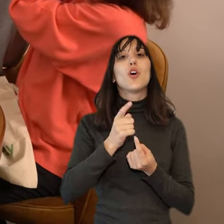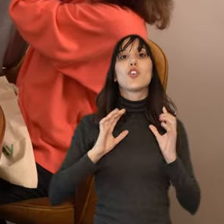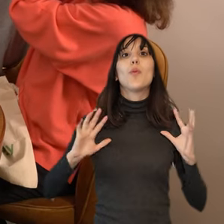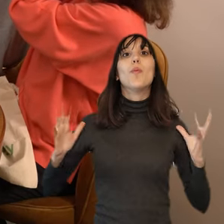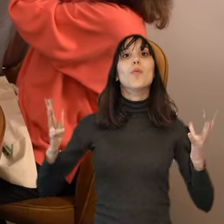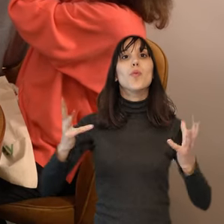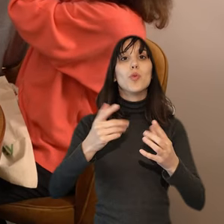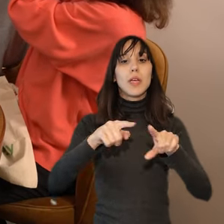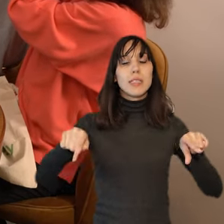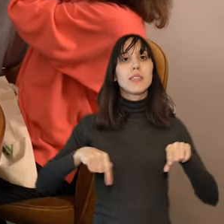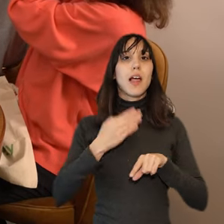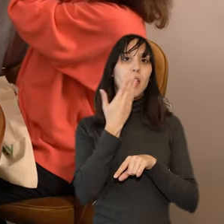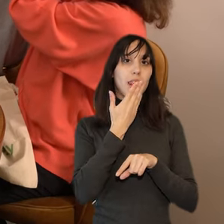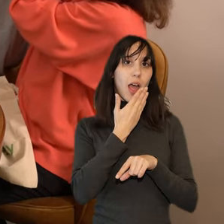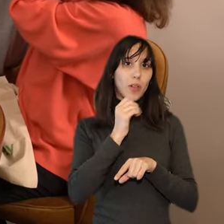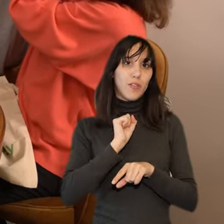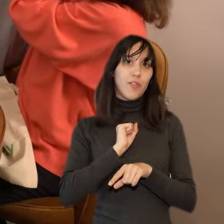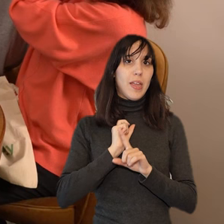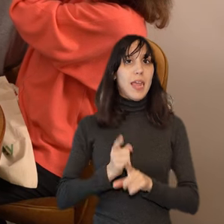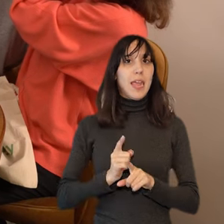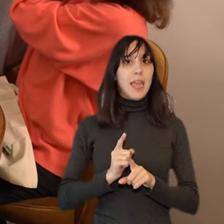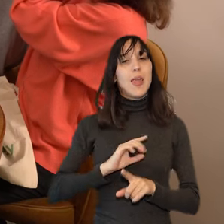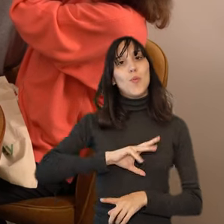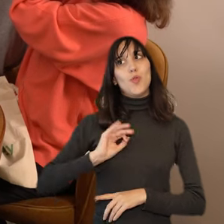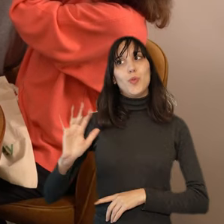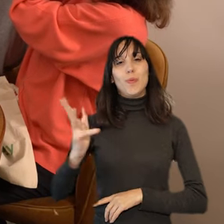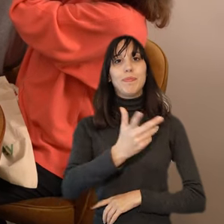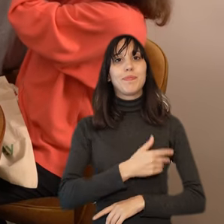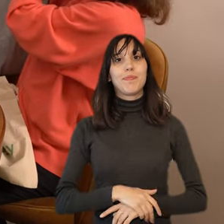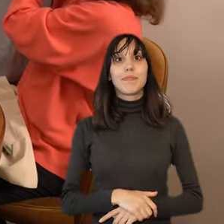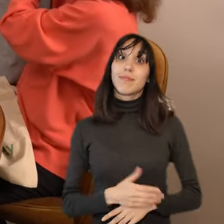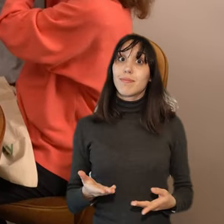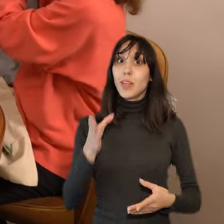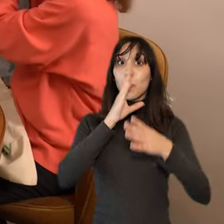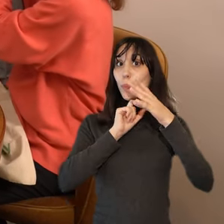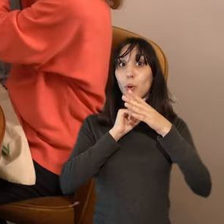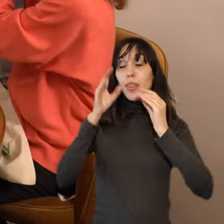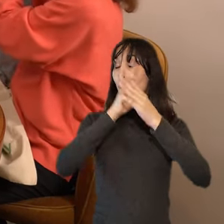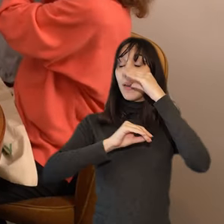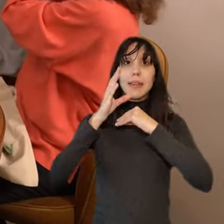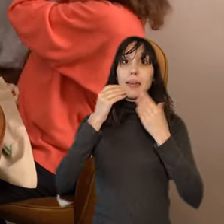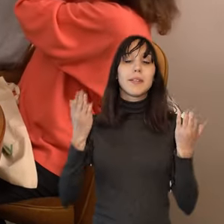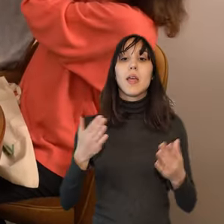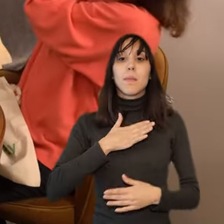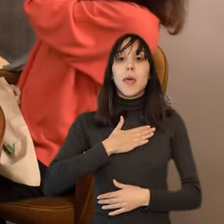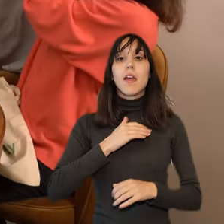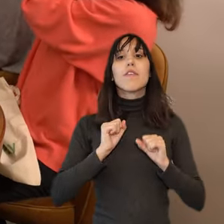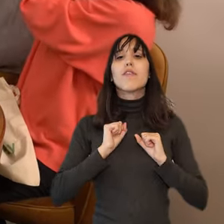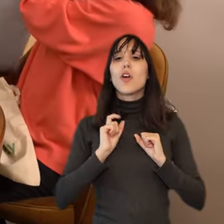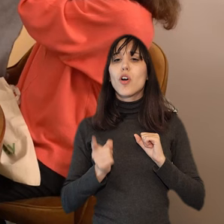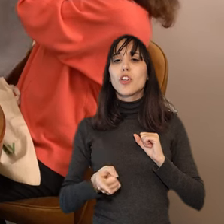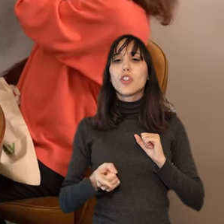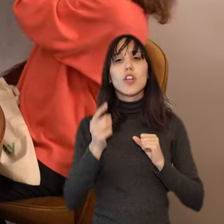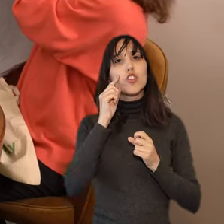minha sala de aula a minha sala de aula minha sala de aula portanto podem aprender em qualquer lugar minha adoro a minha tu